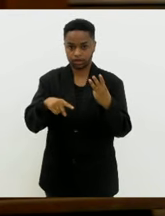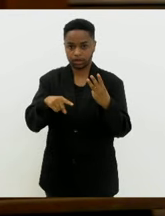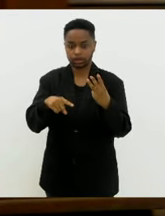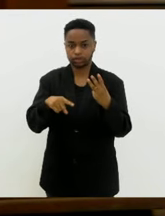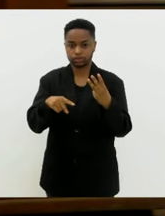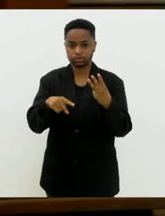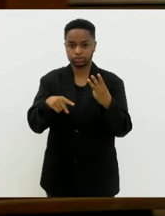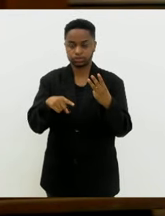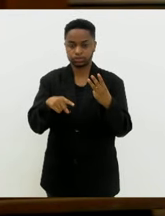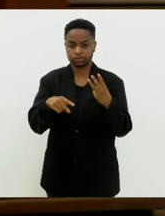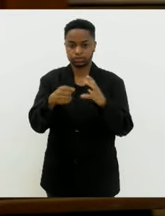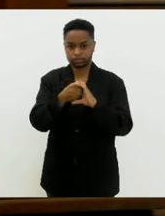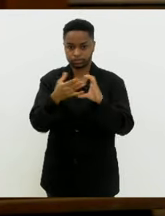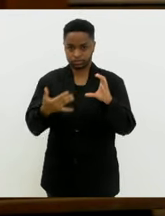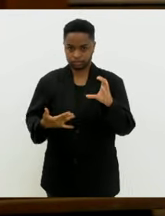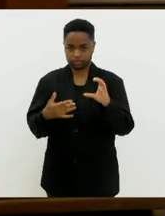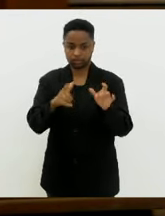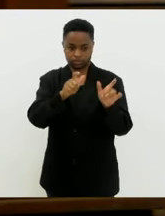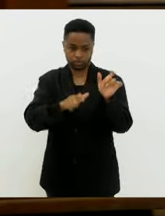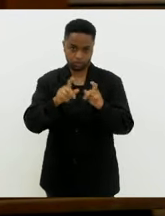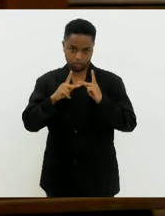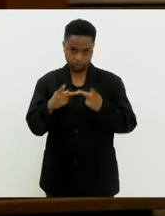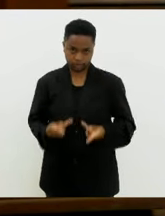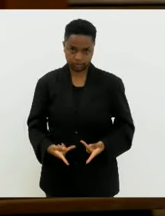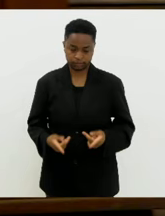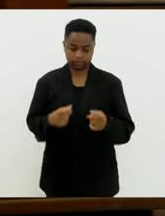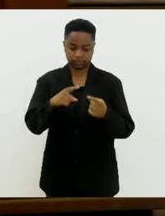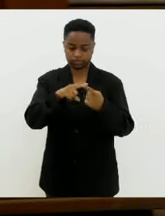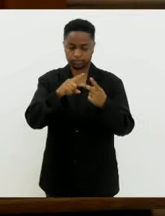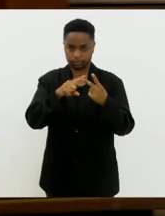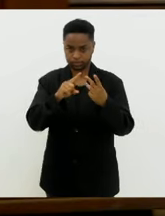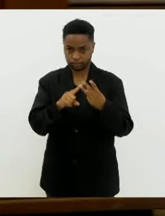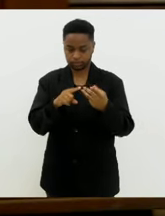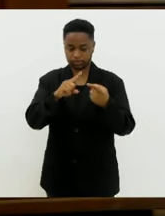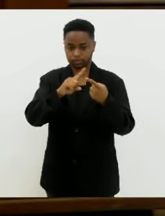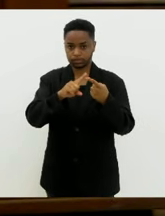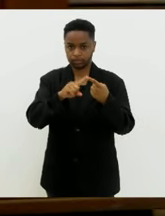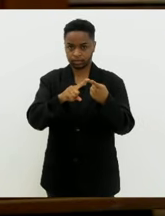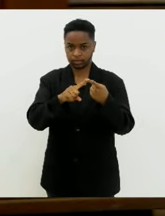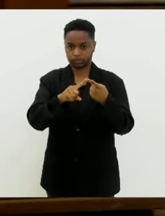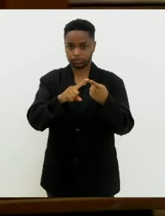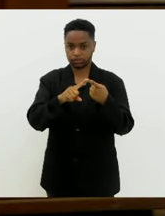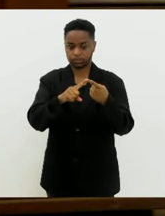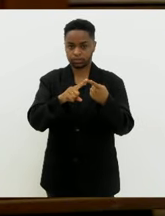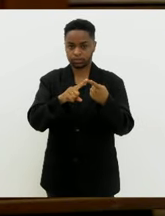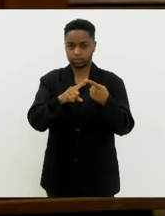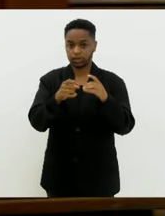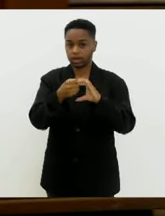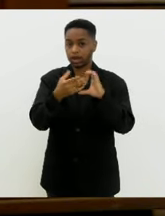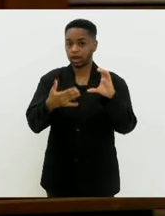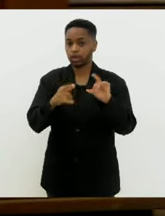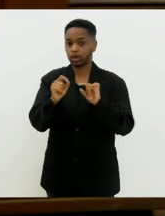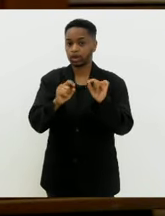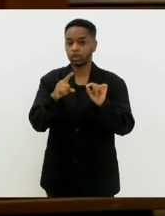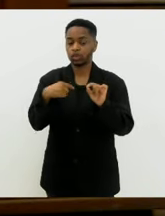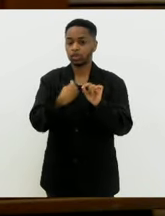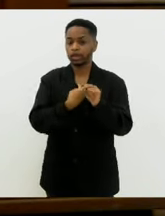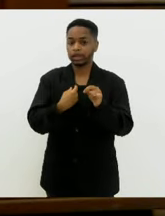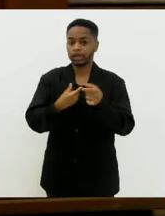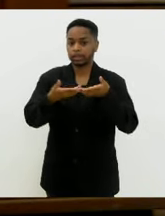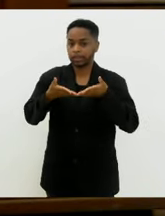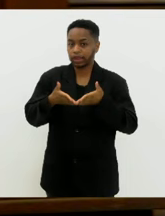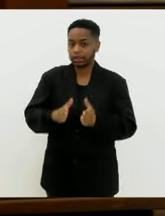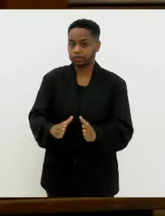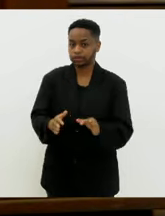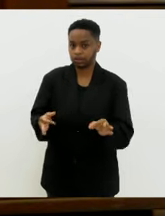ser humano, né? O ser humano, três peles. A primeira é aquela que nós nascemos com ela,